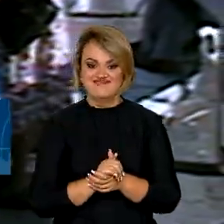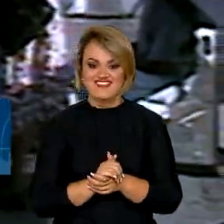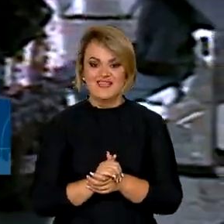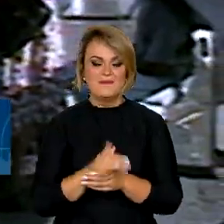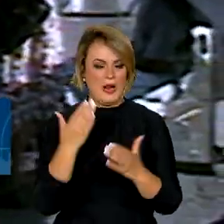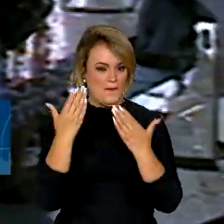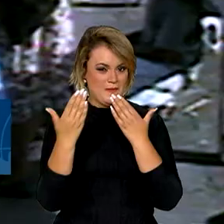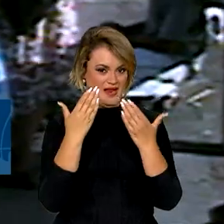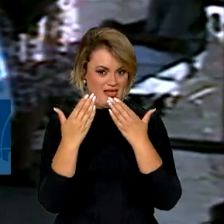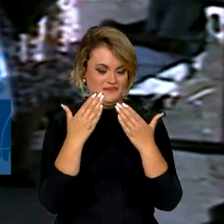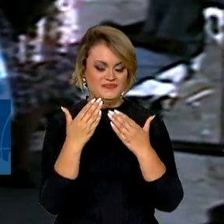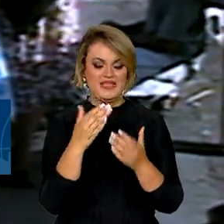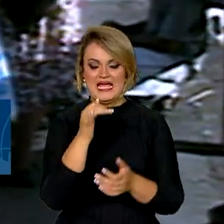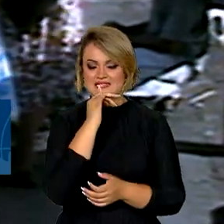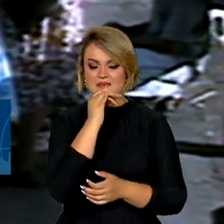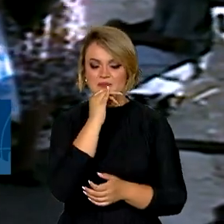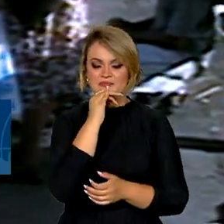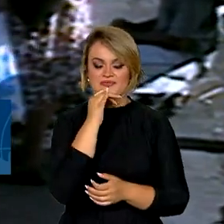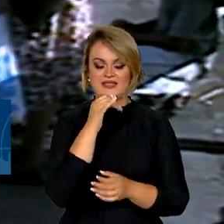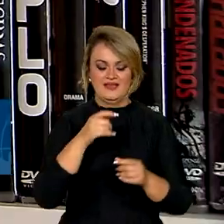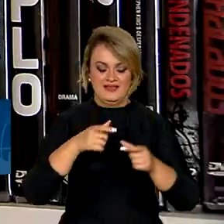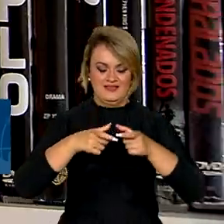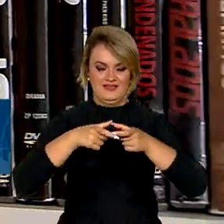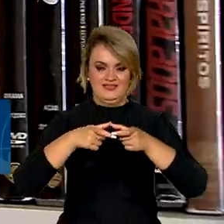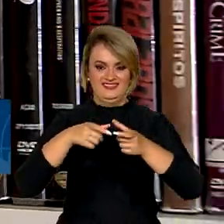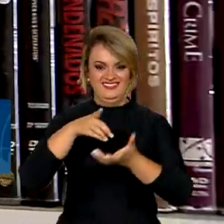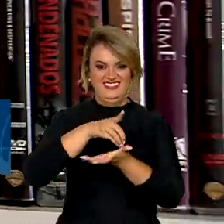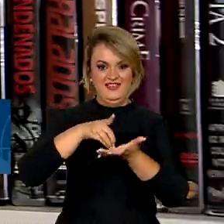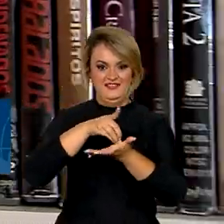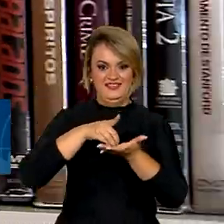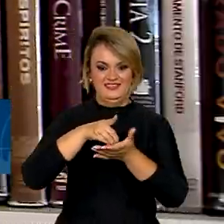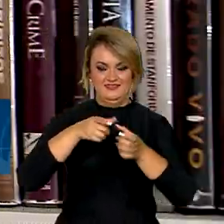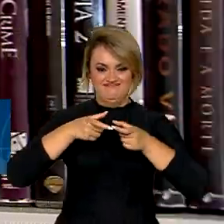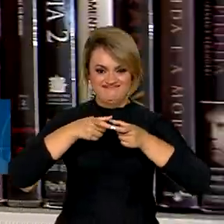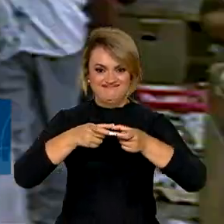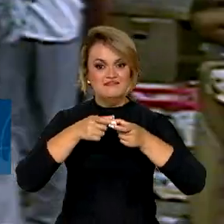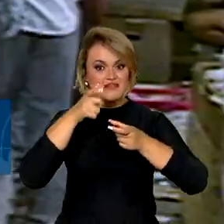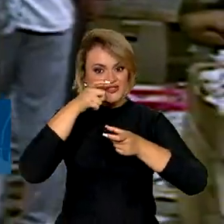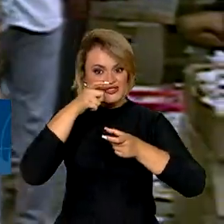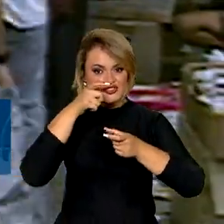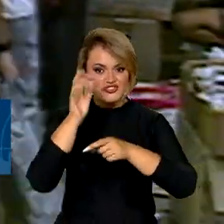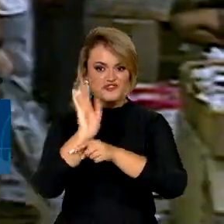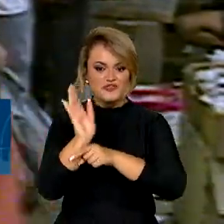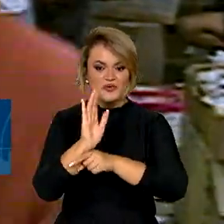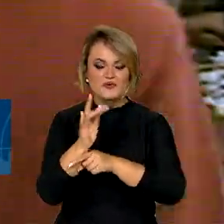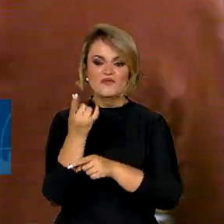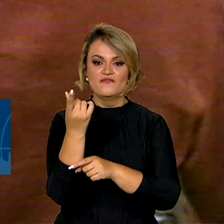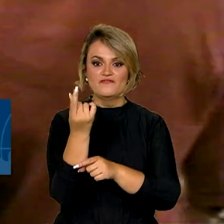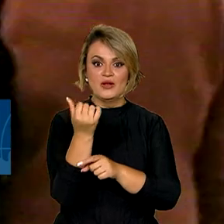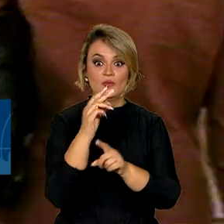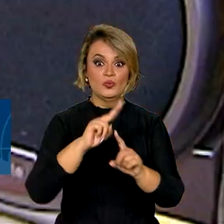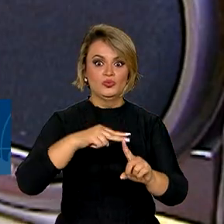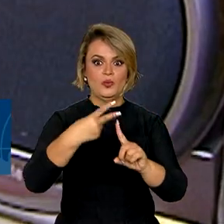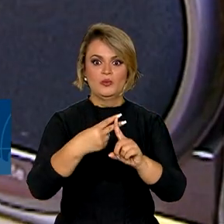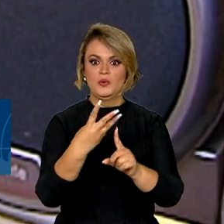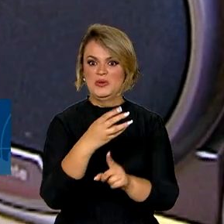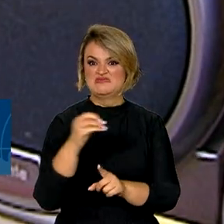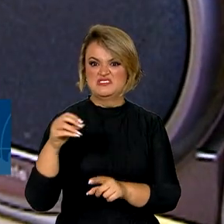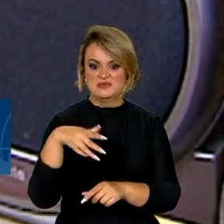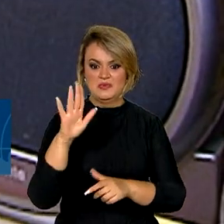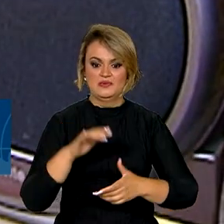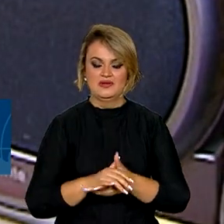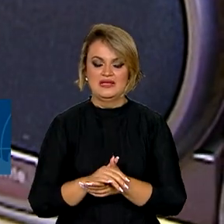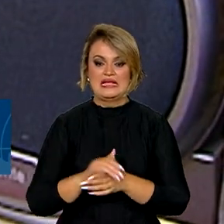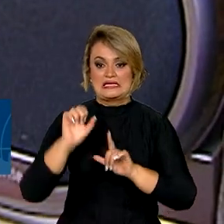de comparação, um aparelho de DVD para se ver filmes em casa custava o dobro disso. E a